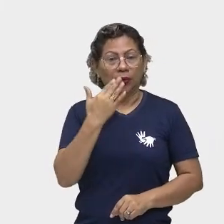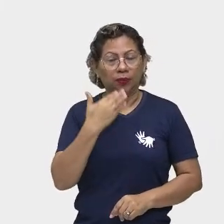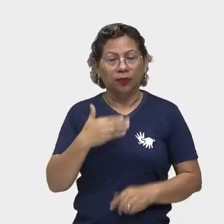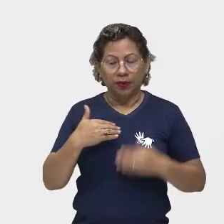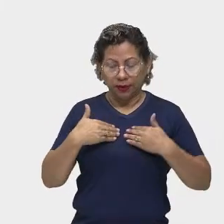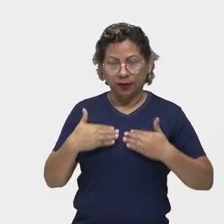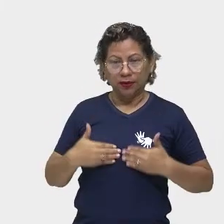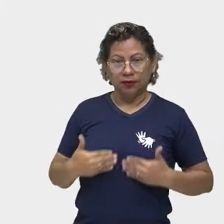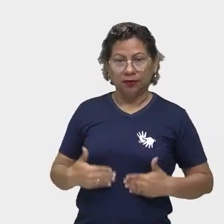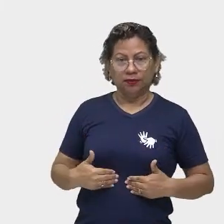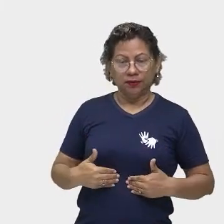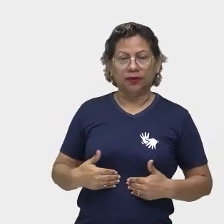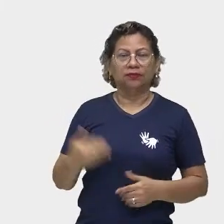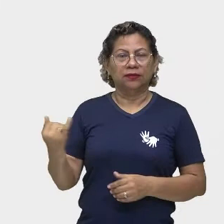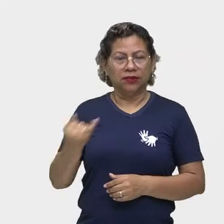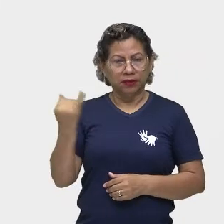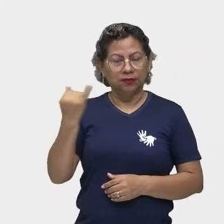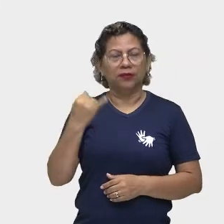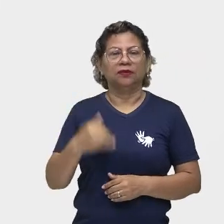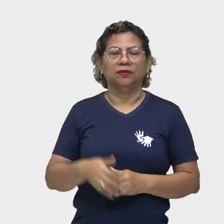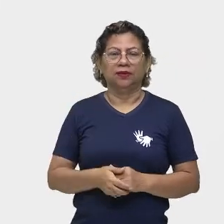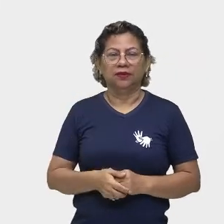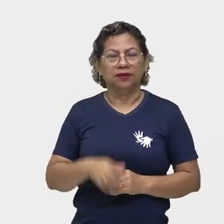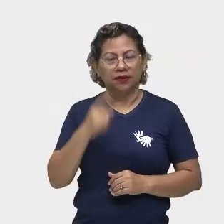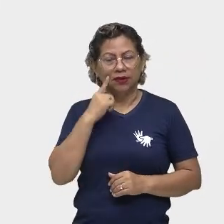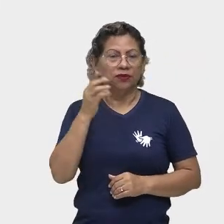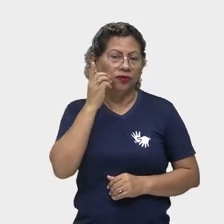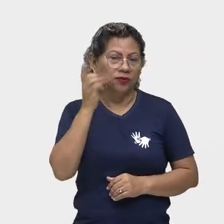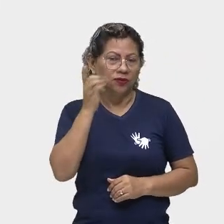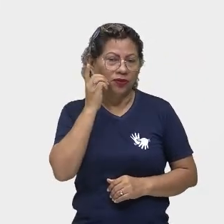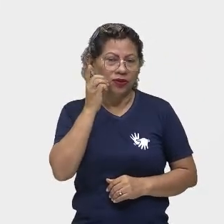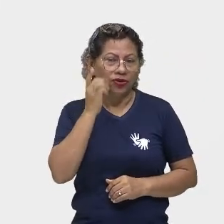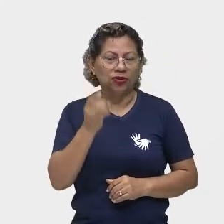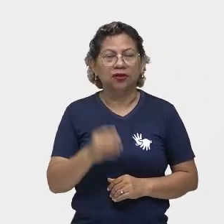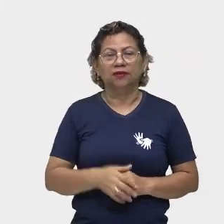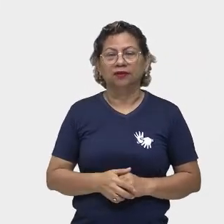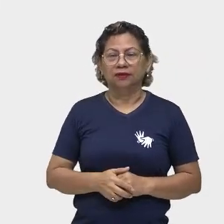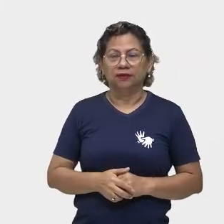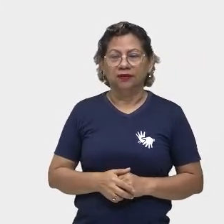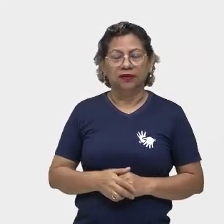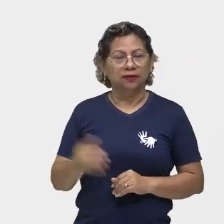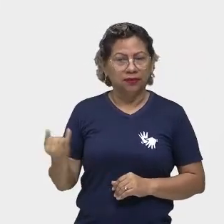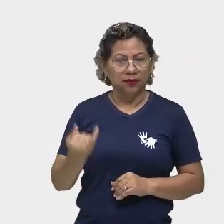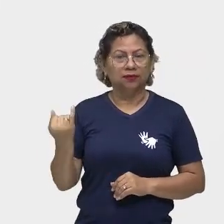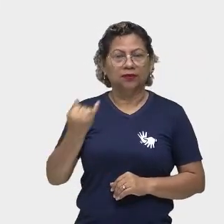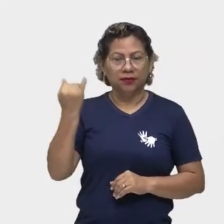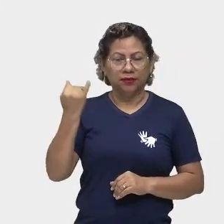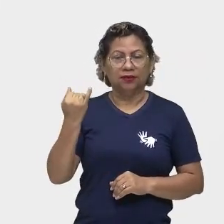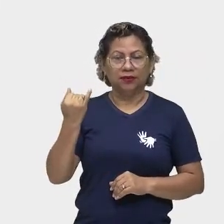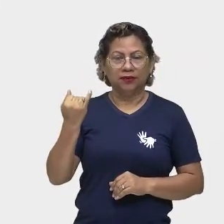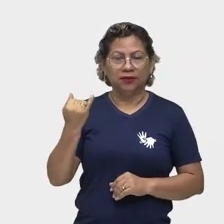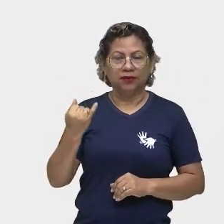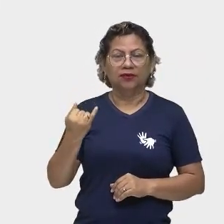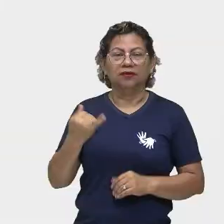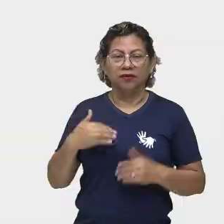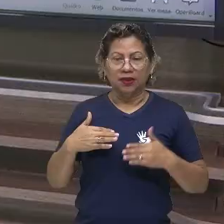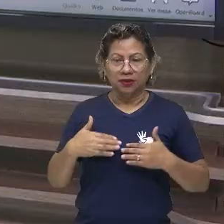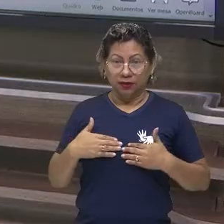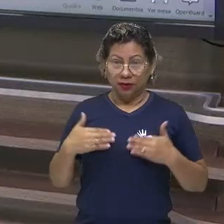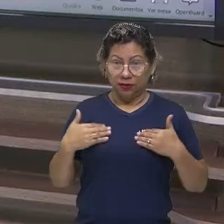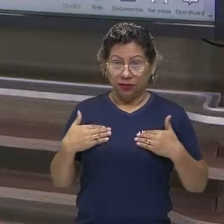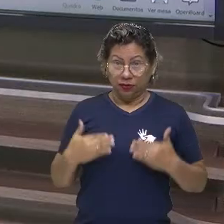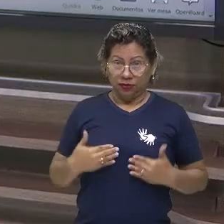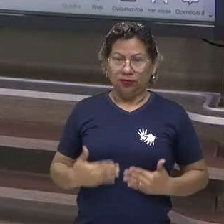alimentos, diversos nutrientes que estão presentes ali na nossa alimentação, que também são importantes para o nosso organismo, né? A